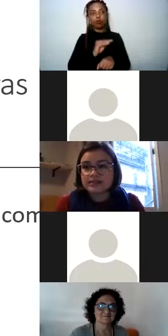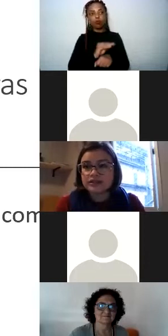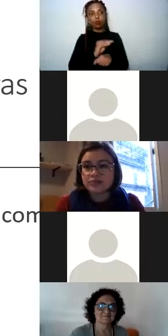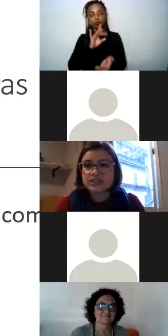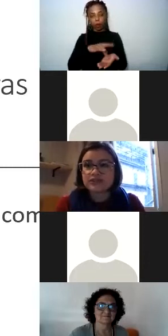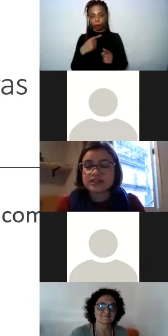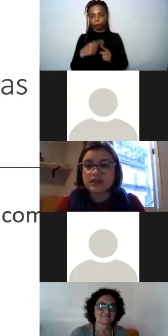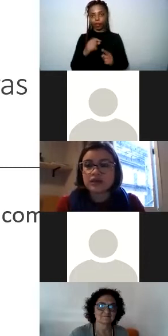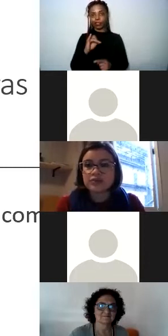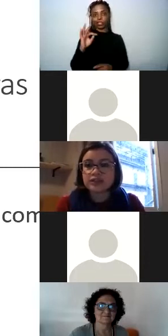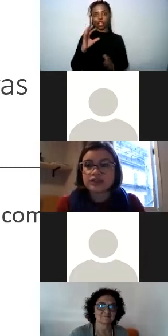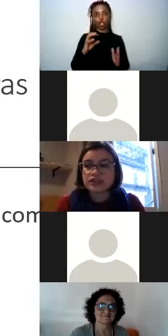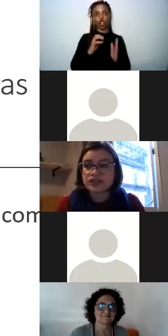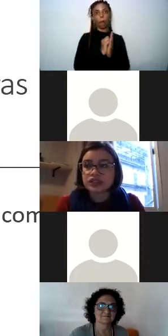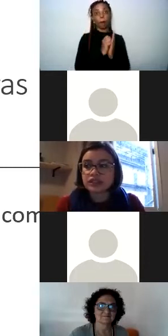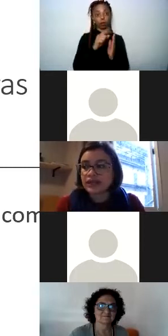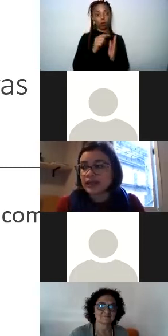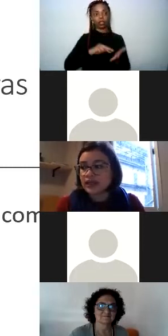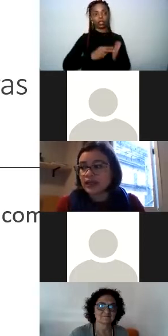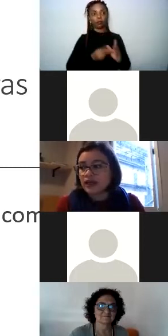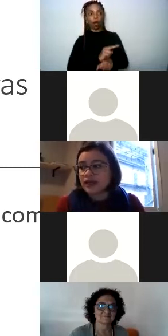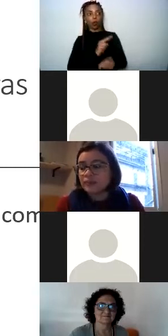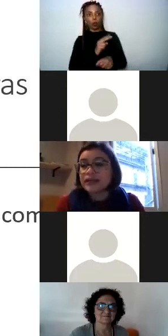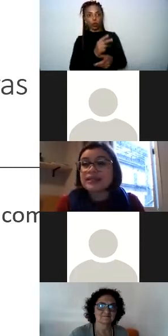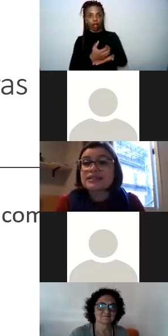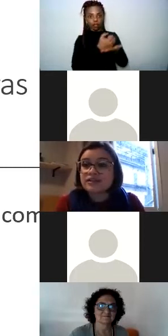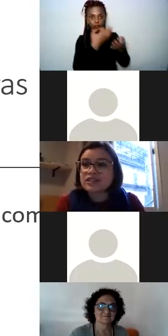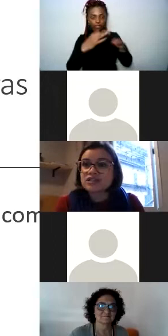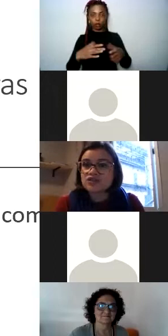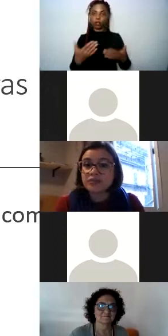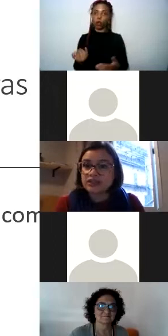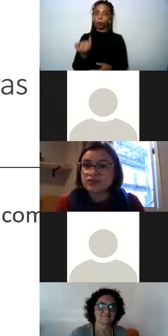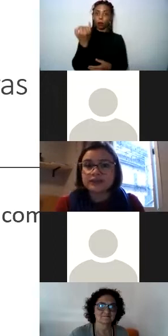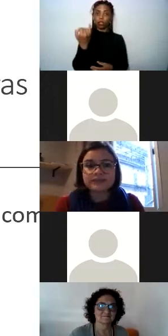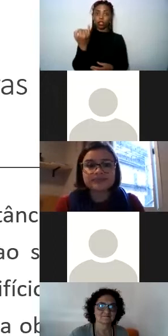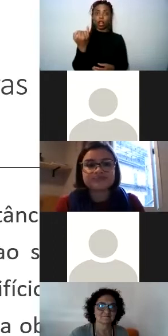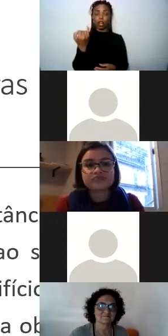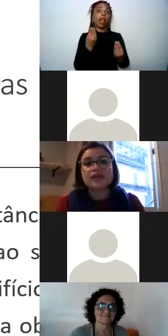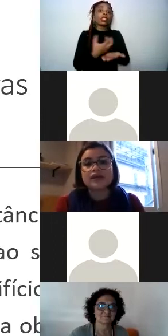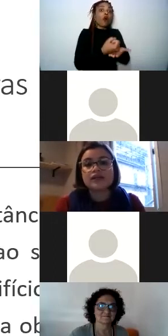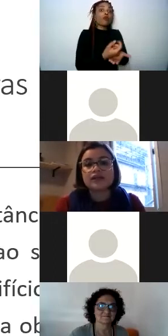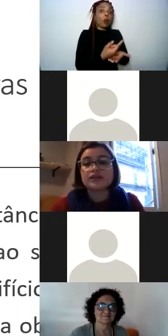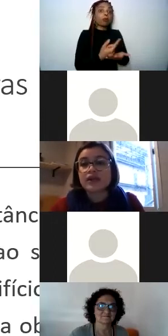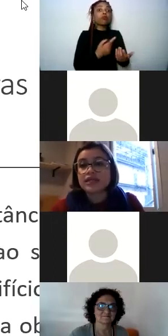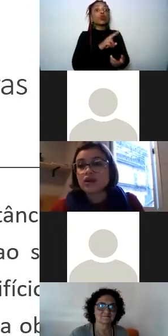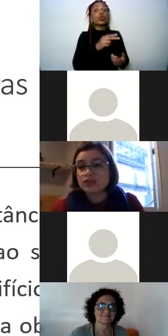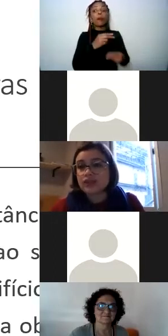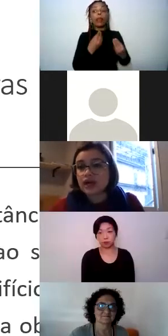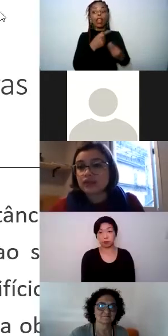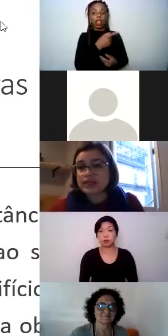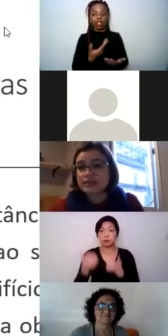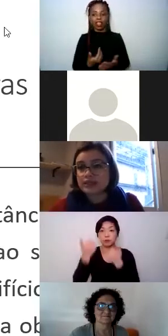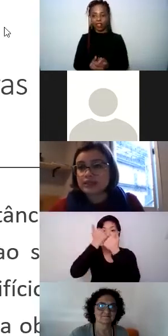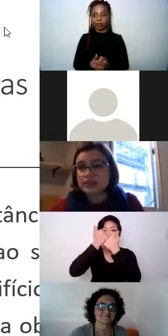uma das instâncias de preservação é importante a gente entender para que serve esse instrumento então aqui eu